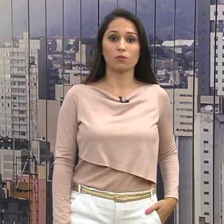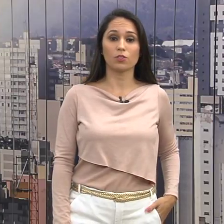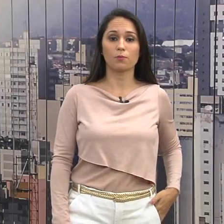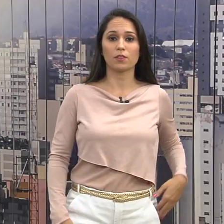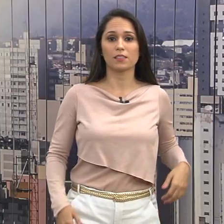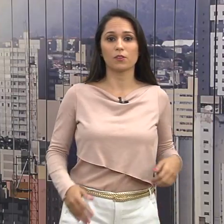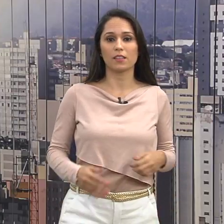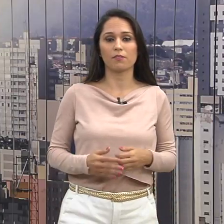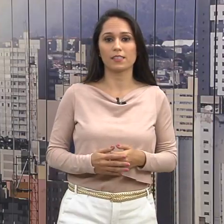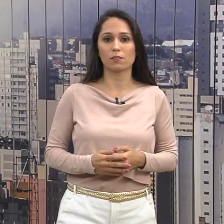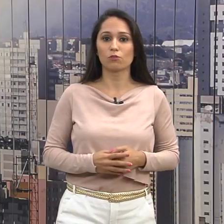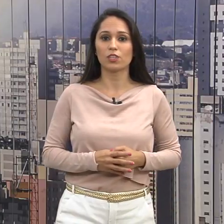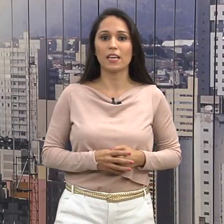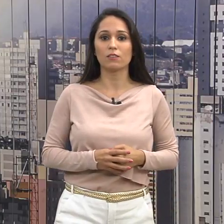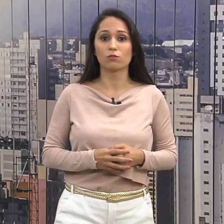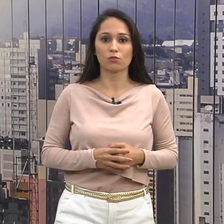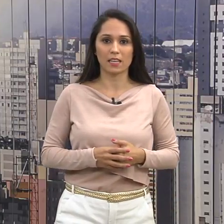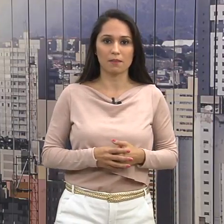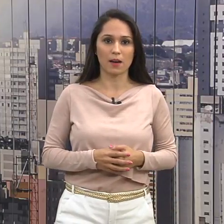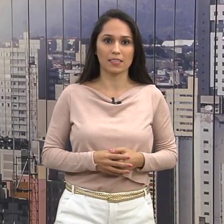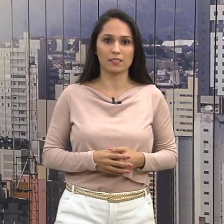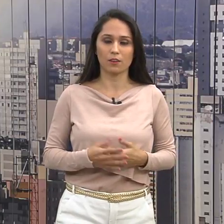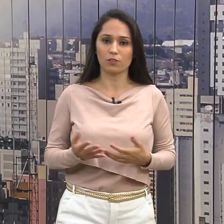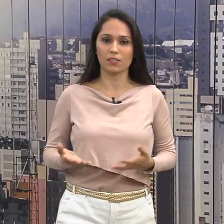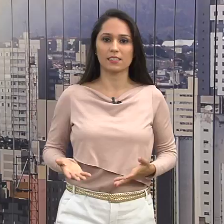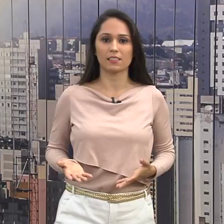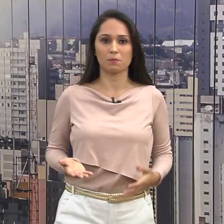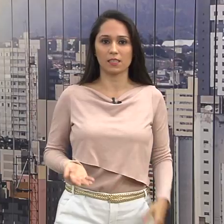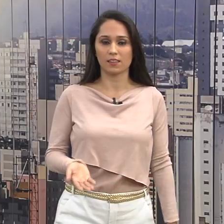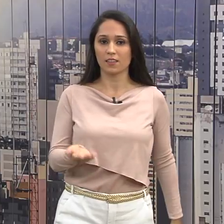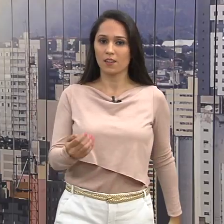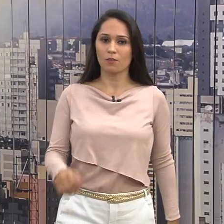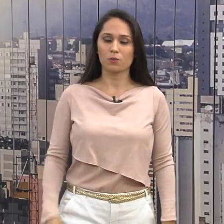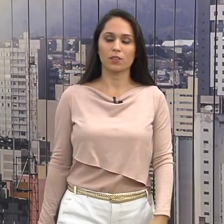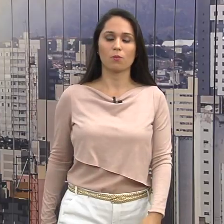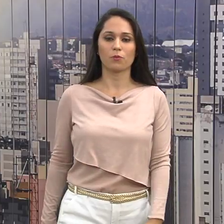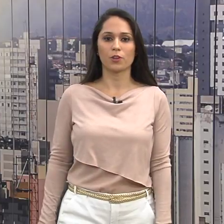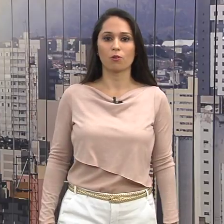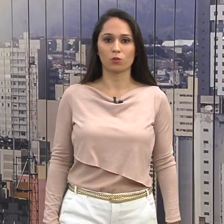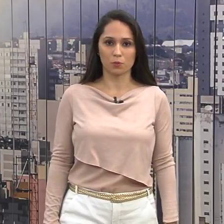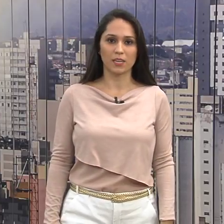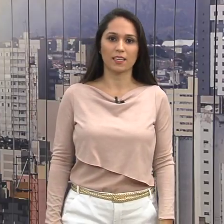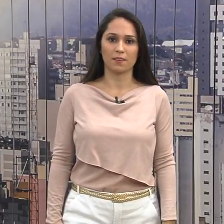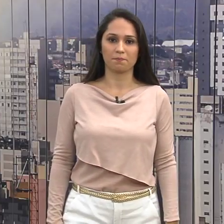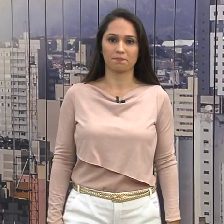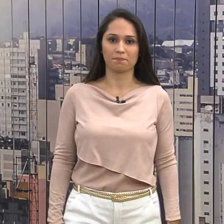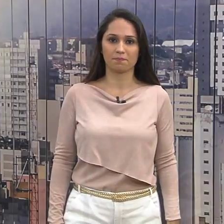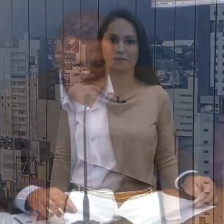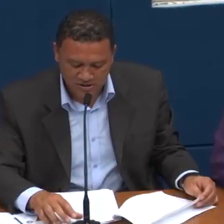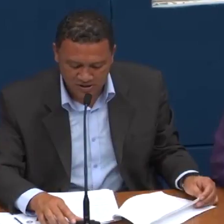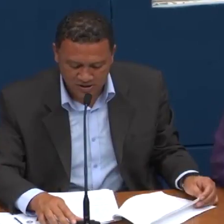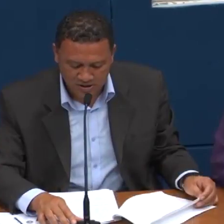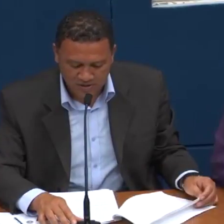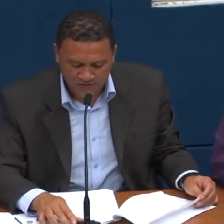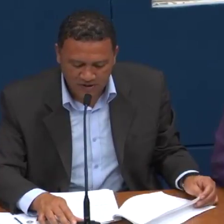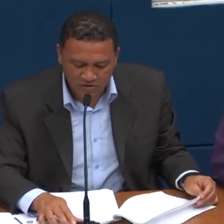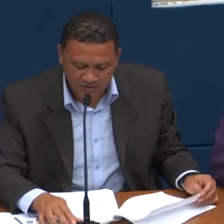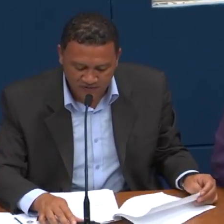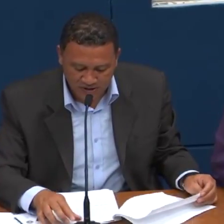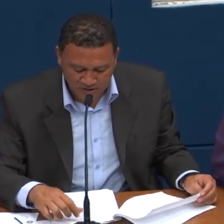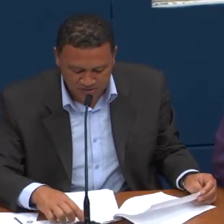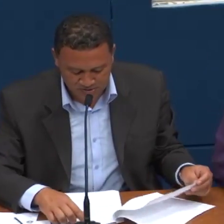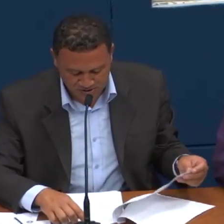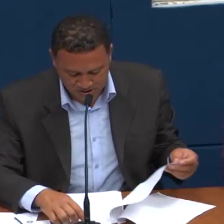a Comissão de Proteção e Defesa dos Direitos dos Animais se reuniu nesta semana. Vamos ver como foi o encontro por aqui. O vereador